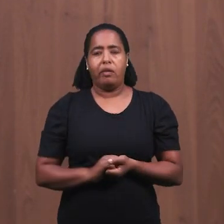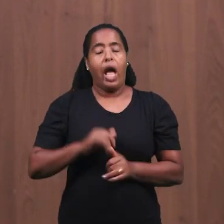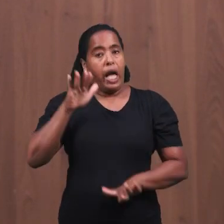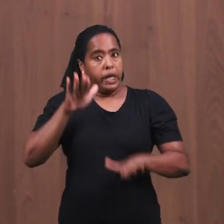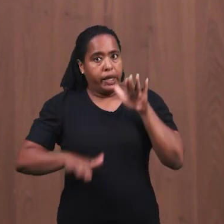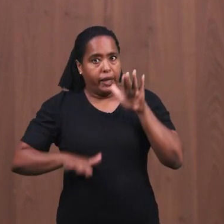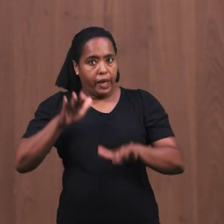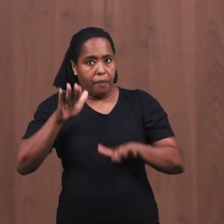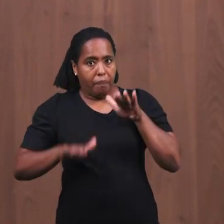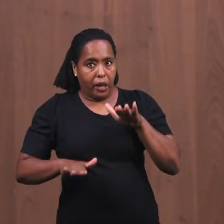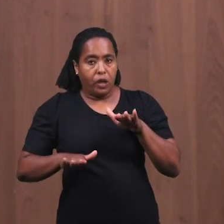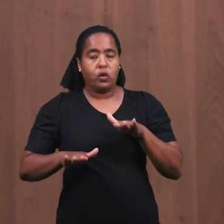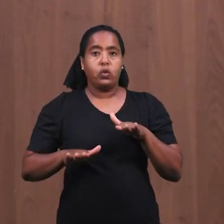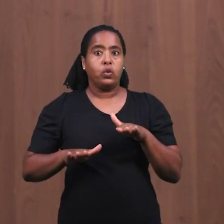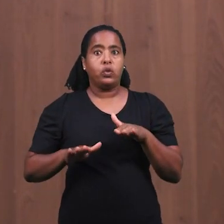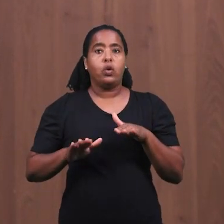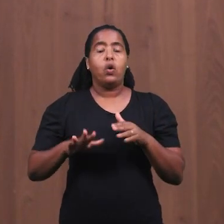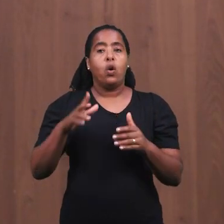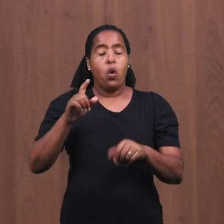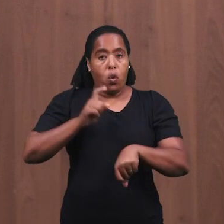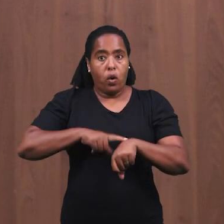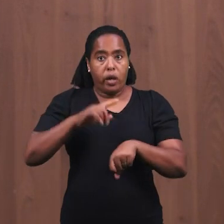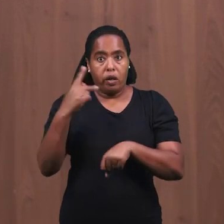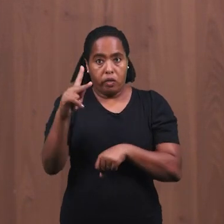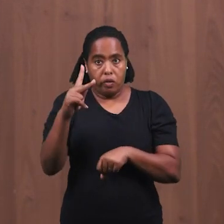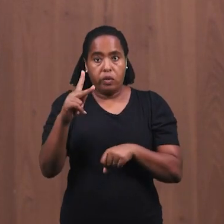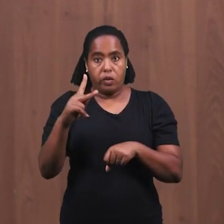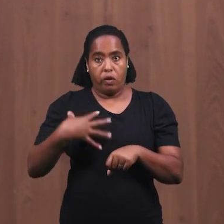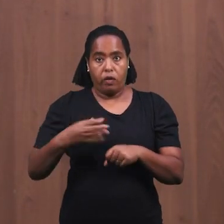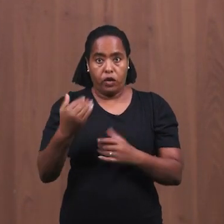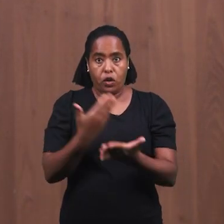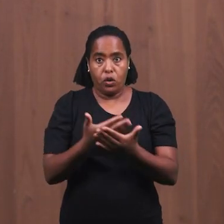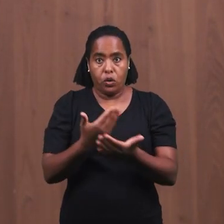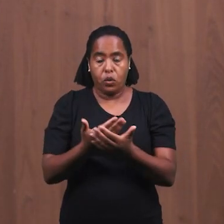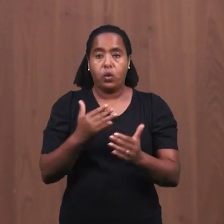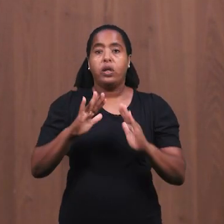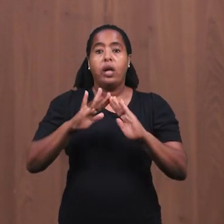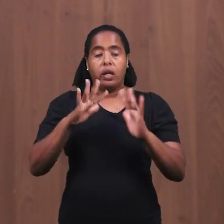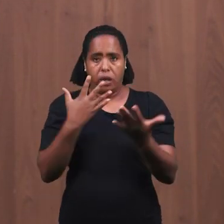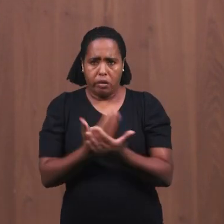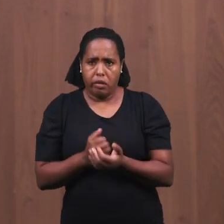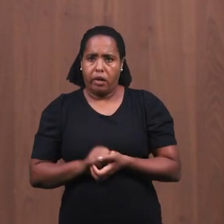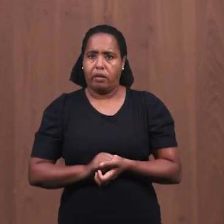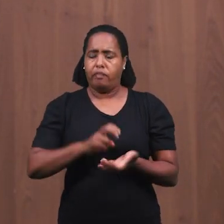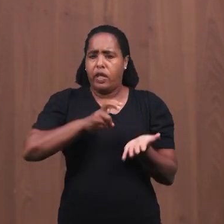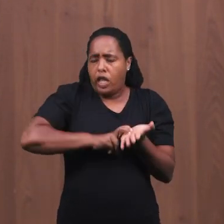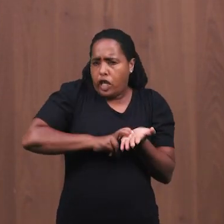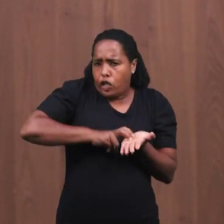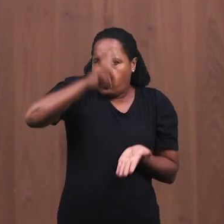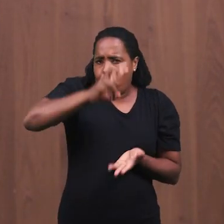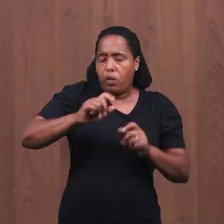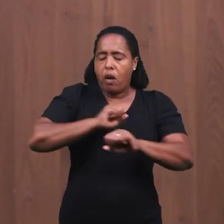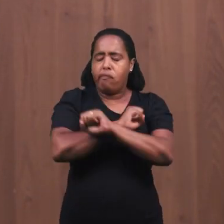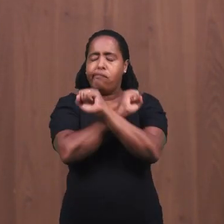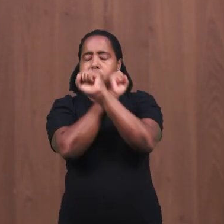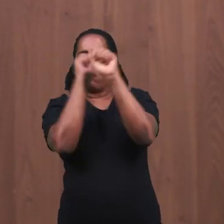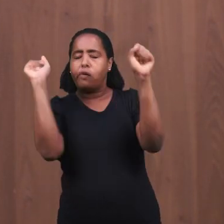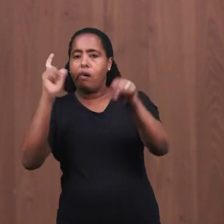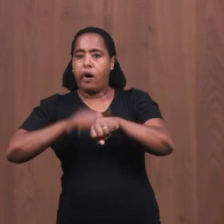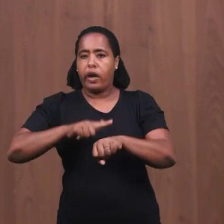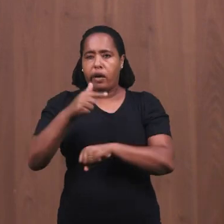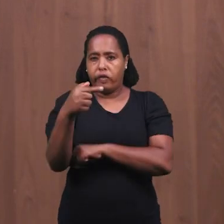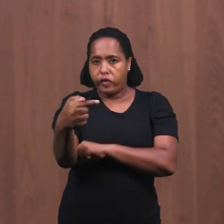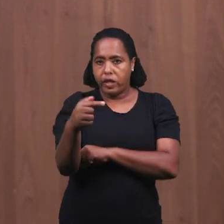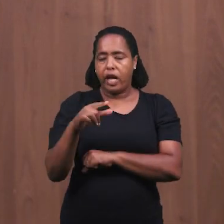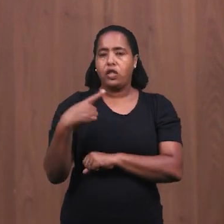seu filho estuda na escola. Pela manhã, acordando regularmente às 7 horas,